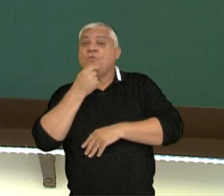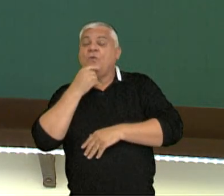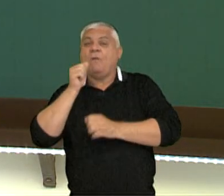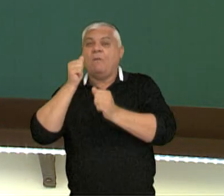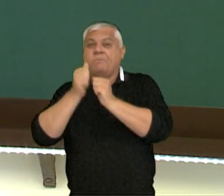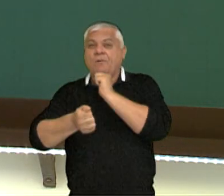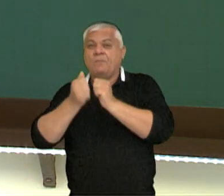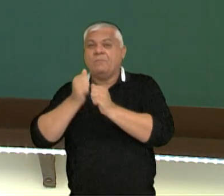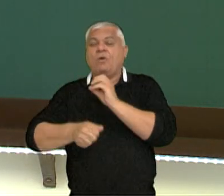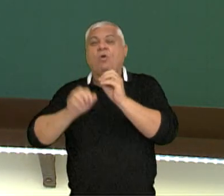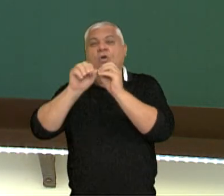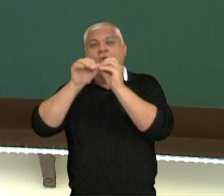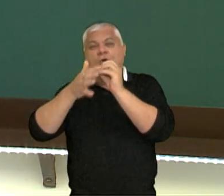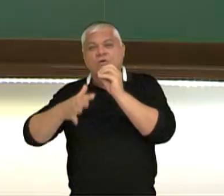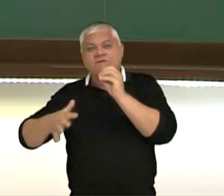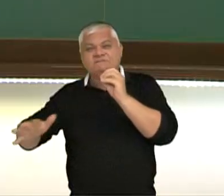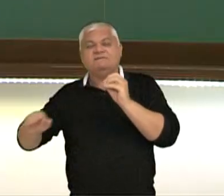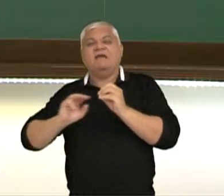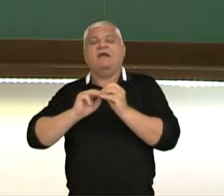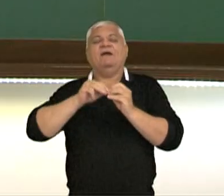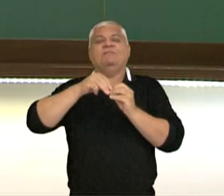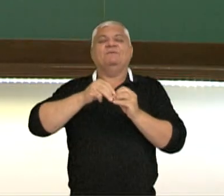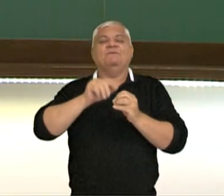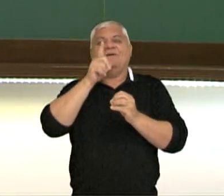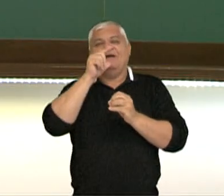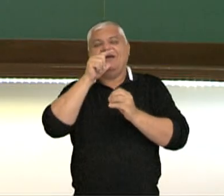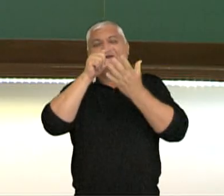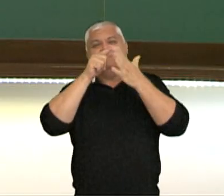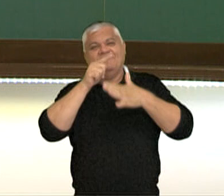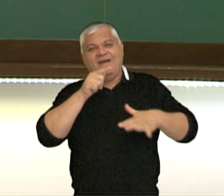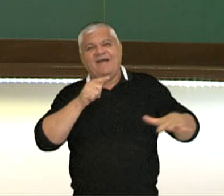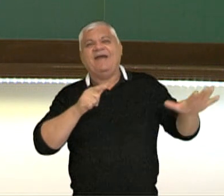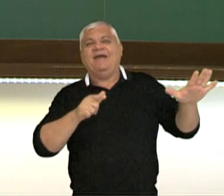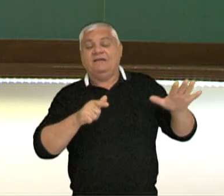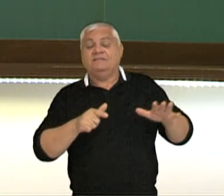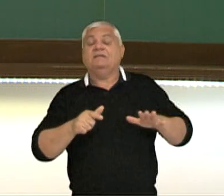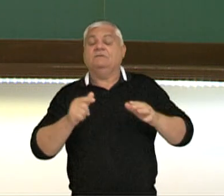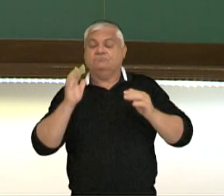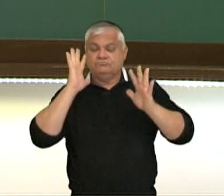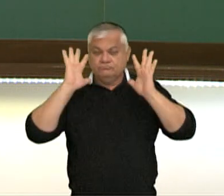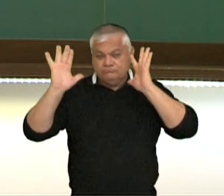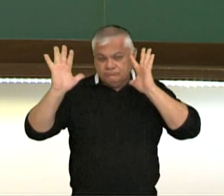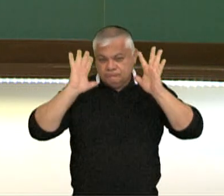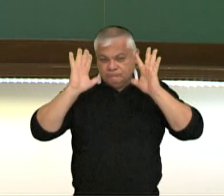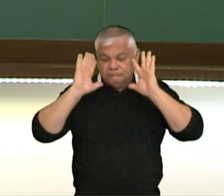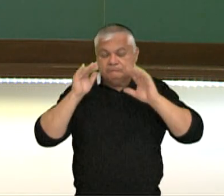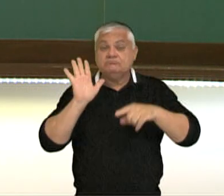oceanos e mares. Então é bem importante refletir sobre esse tema. Espero ter contribuído na